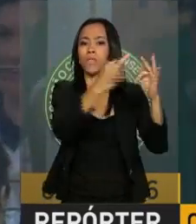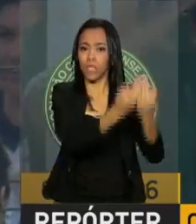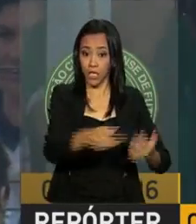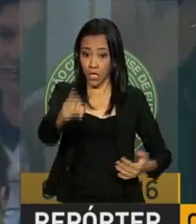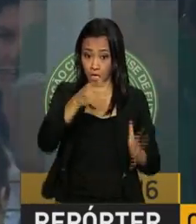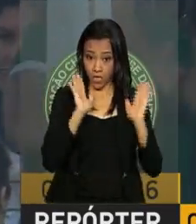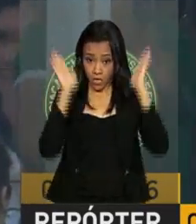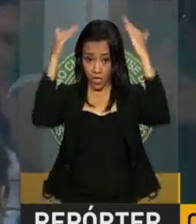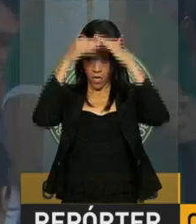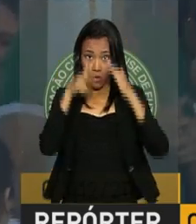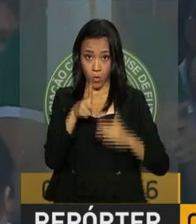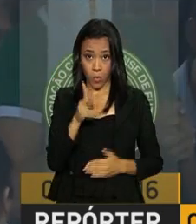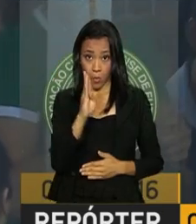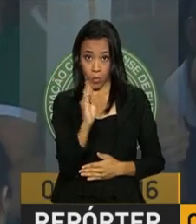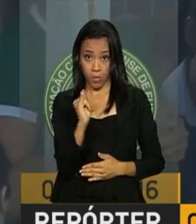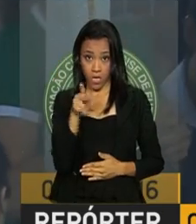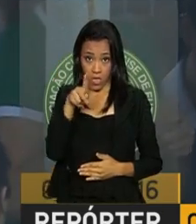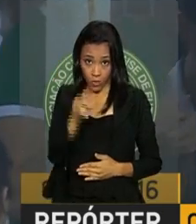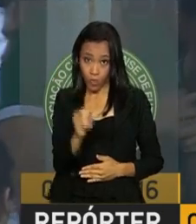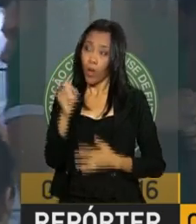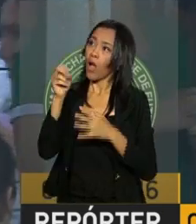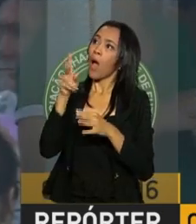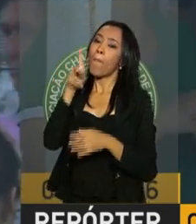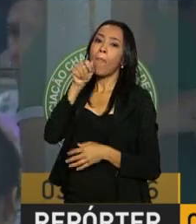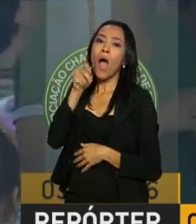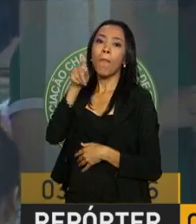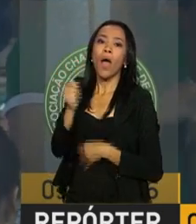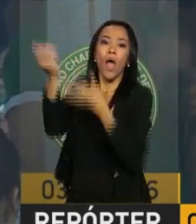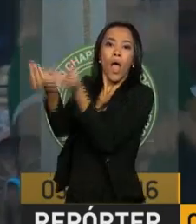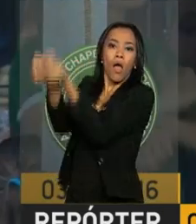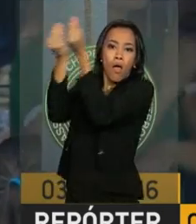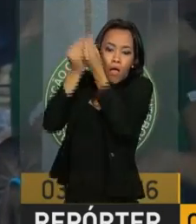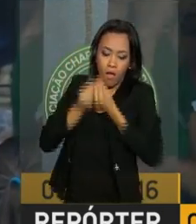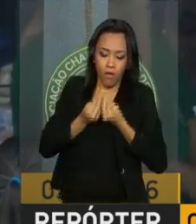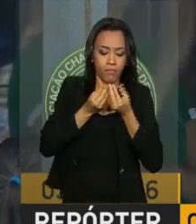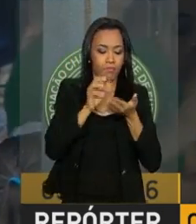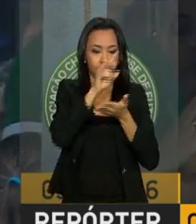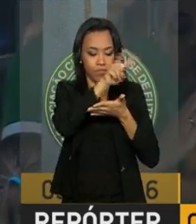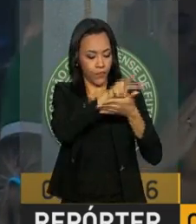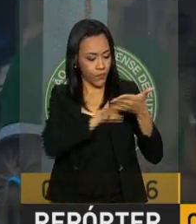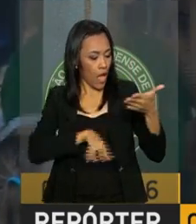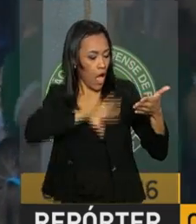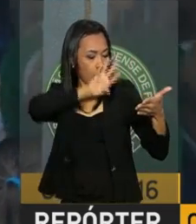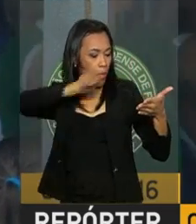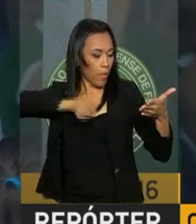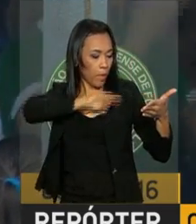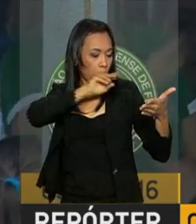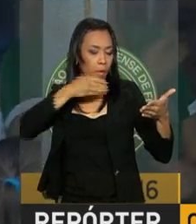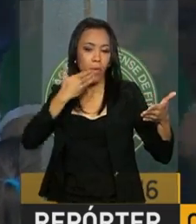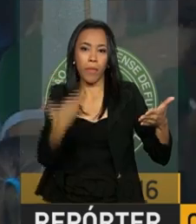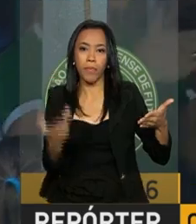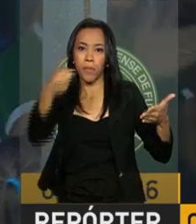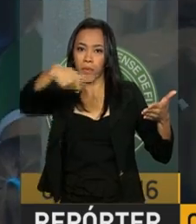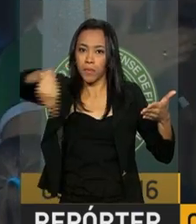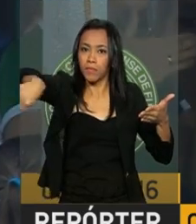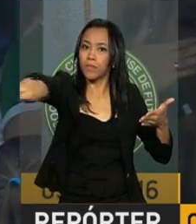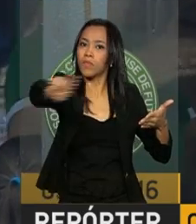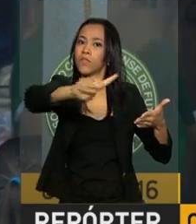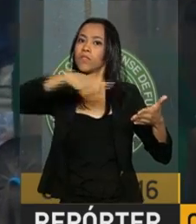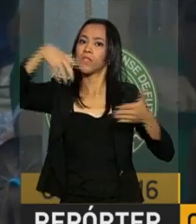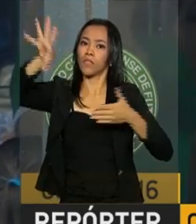Chapecó leu uma mensagem enviada pelo Papa Francisco. O Papa Francisco pede à Vossa Eminência